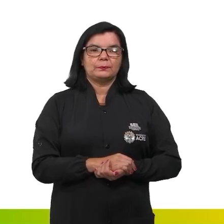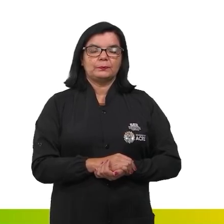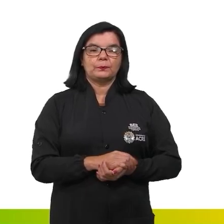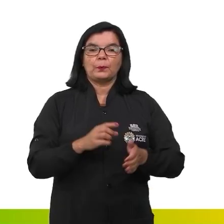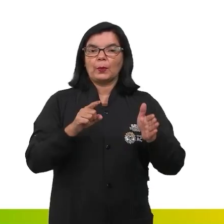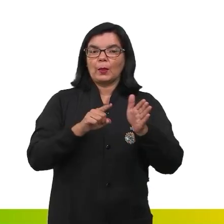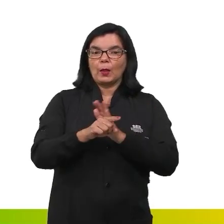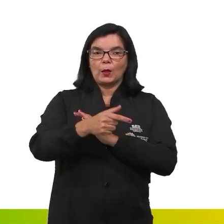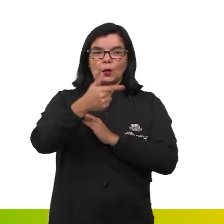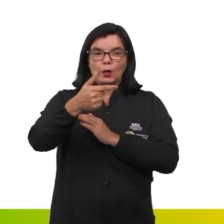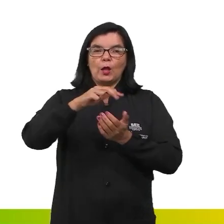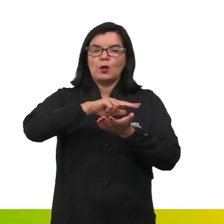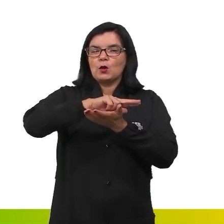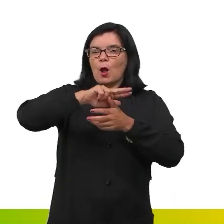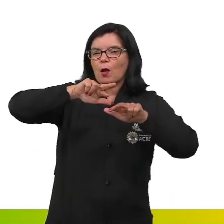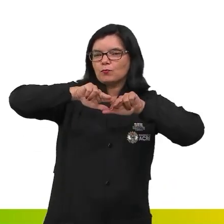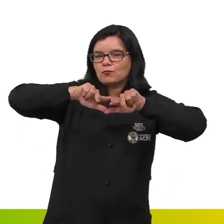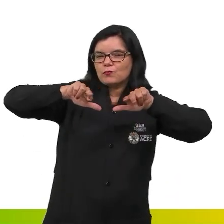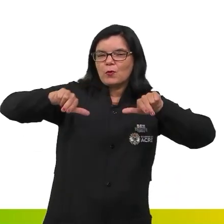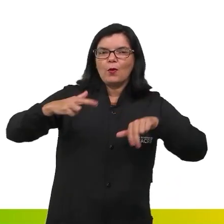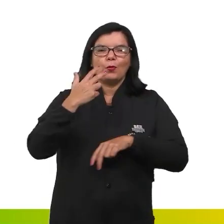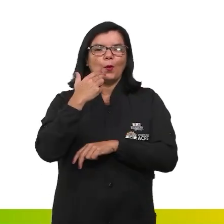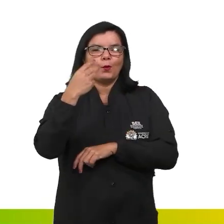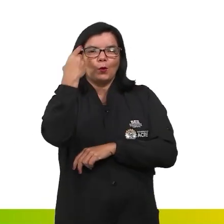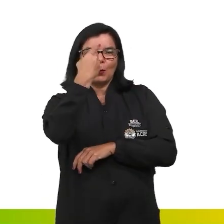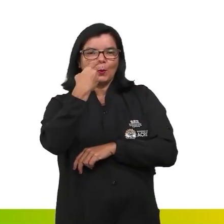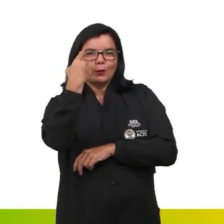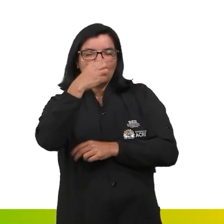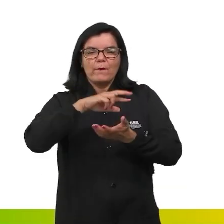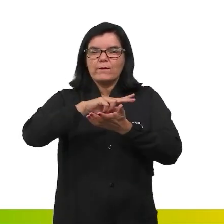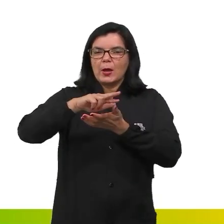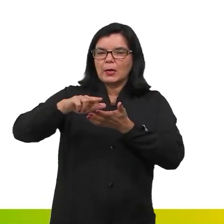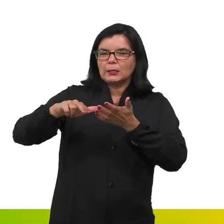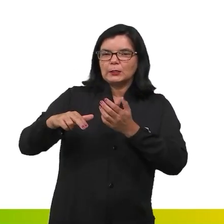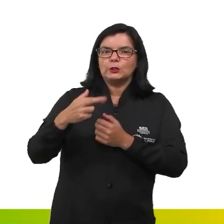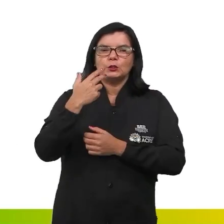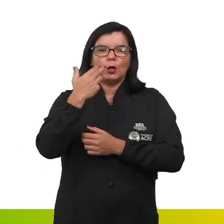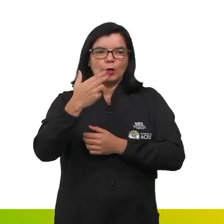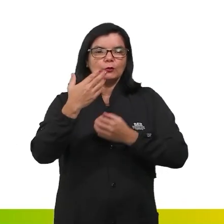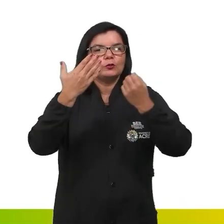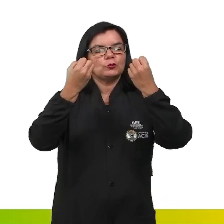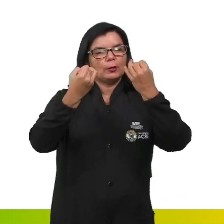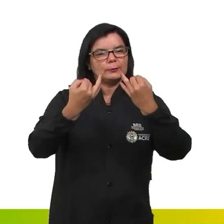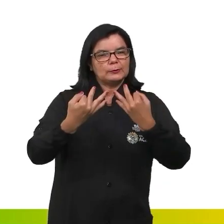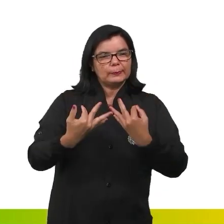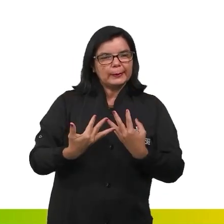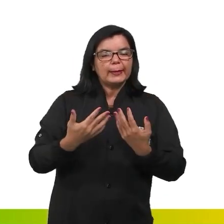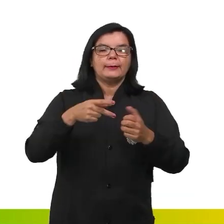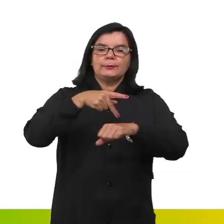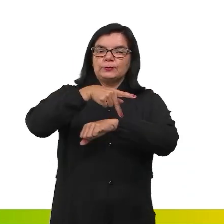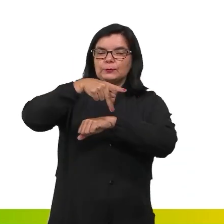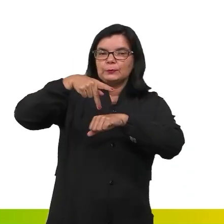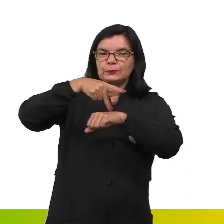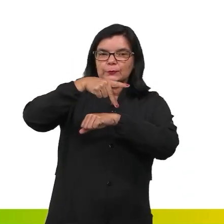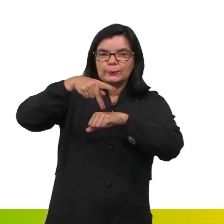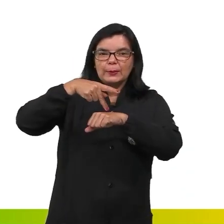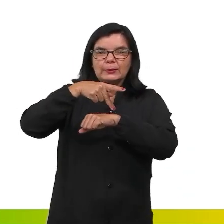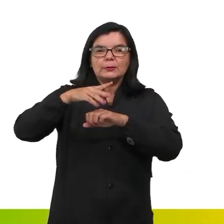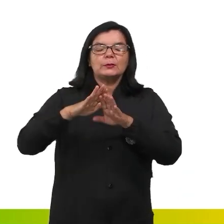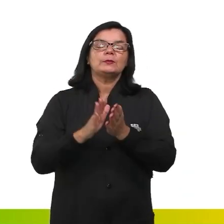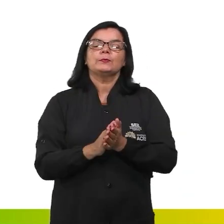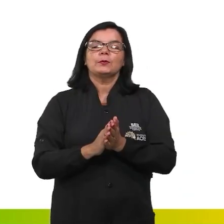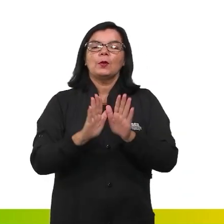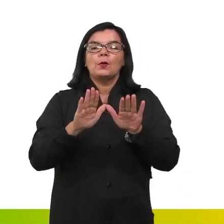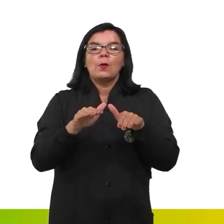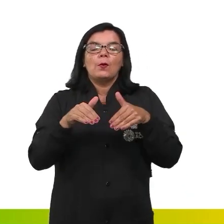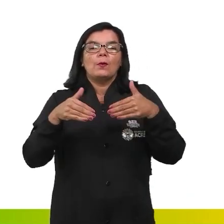Questão 2. A diversidade linguística do espanhol é refletida na variedade de idiomas e dialetos, né? Falamos isso na aula 1, falamos na aula 2. Dos